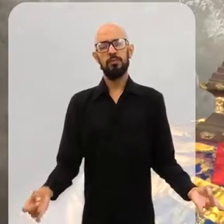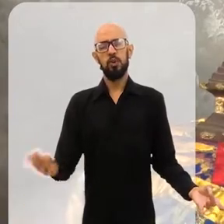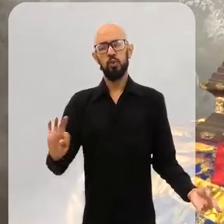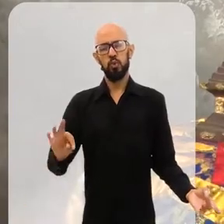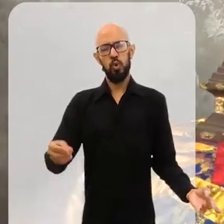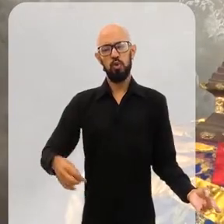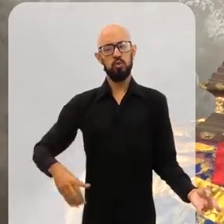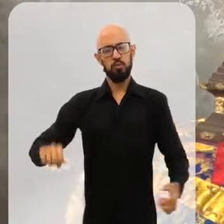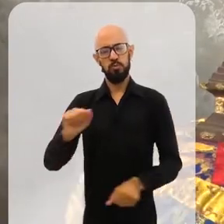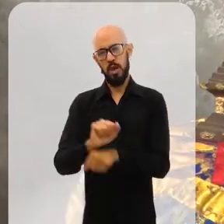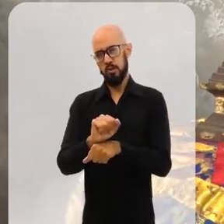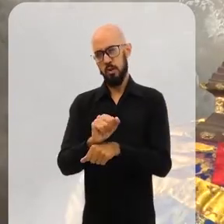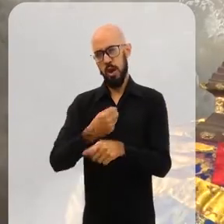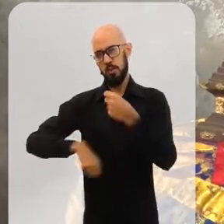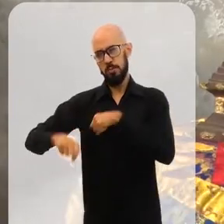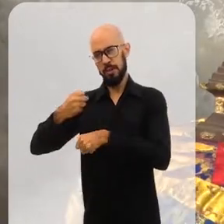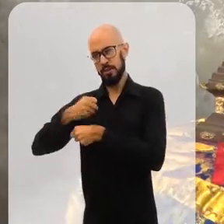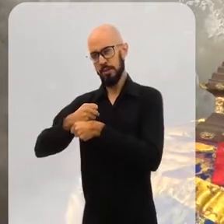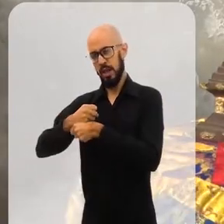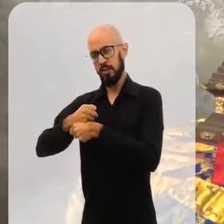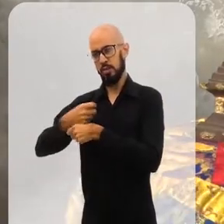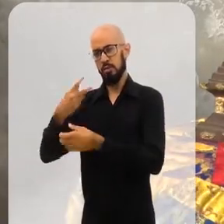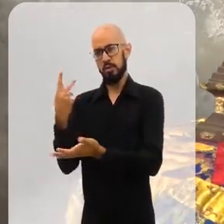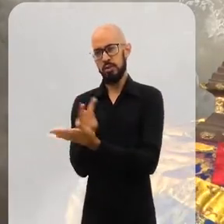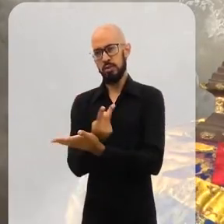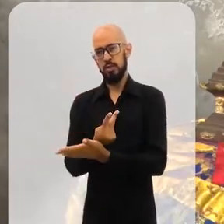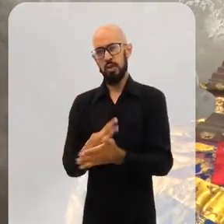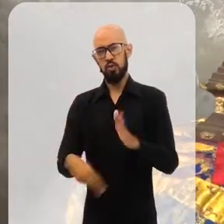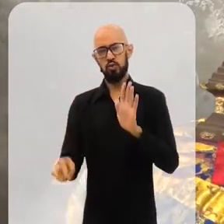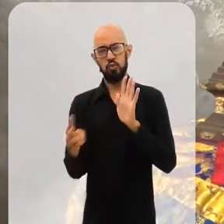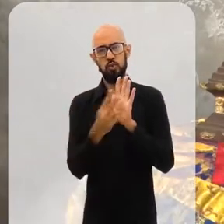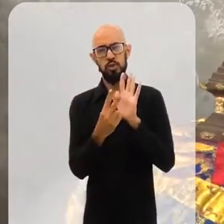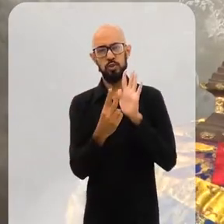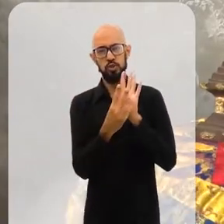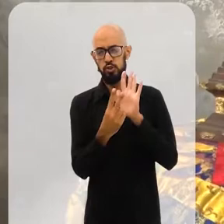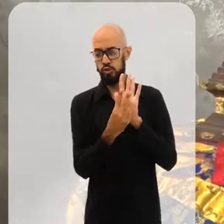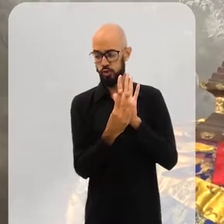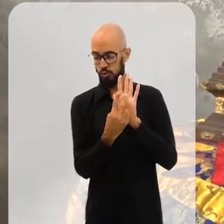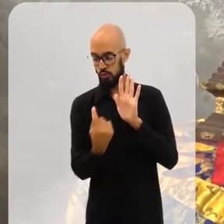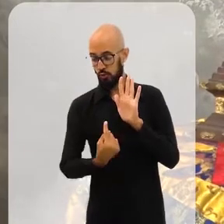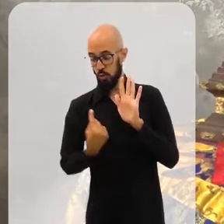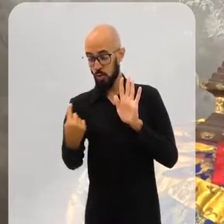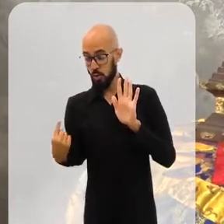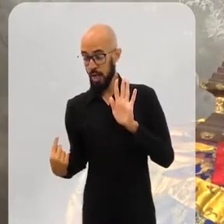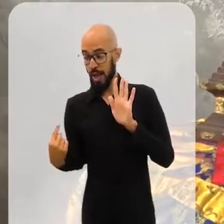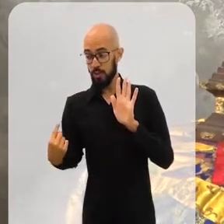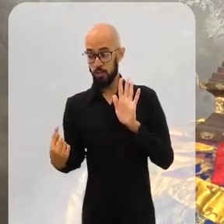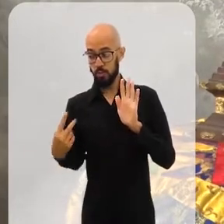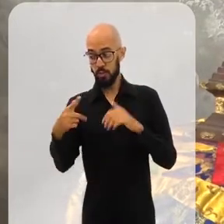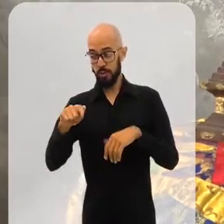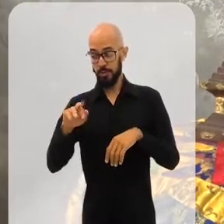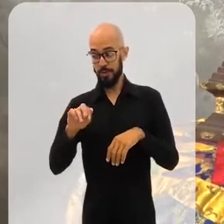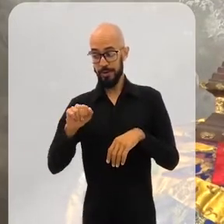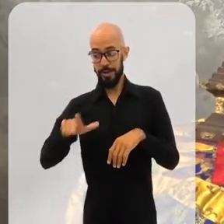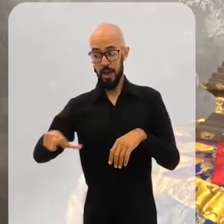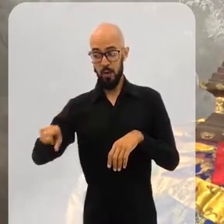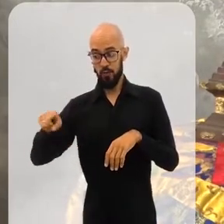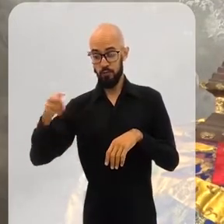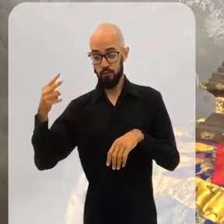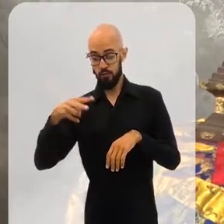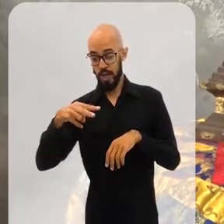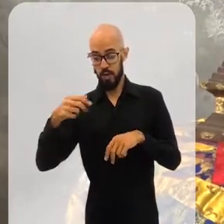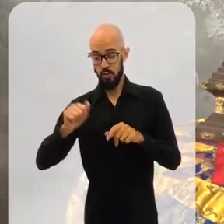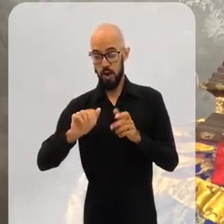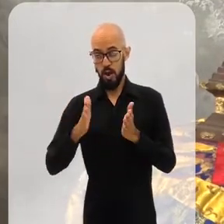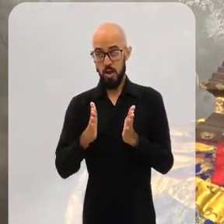todos param. Ano passado, inclusive, um indígena ficou do lado dele o tempo todo, assistindo ele fazer oração,